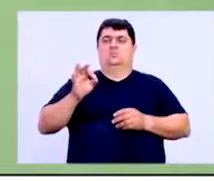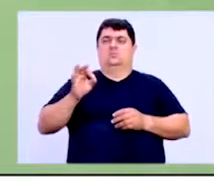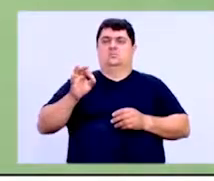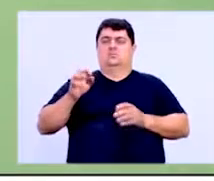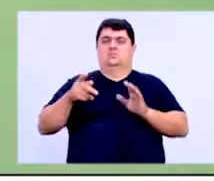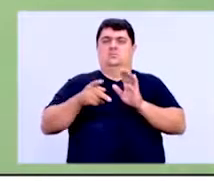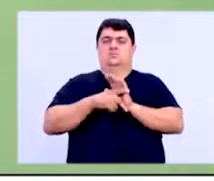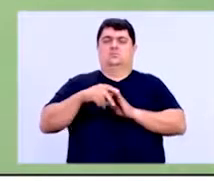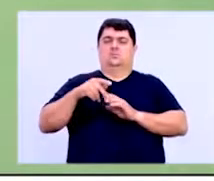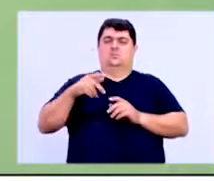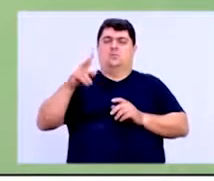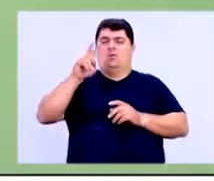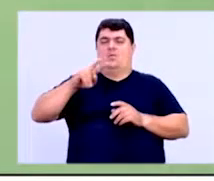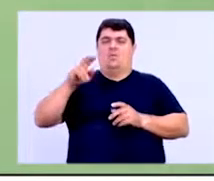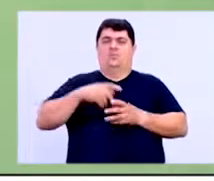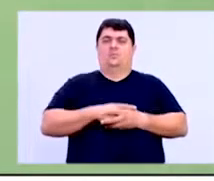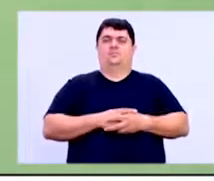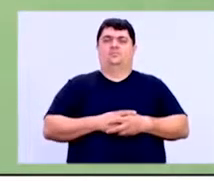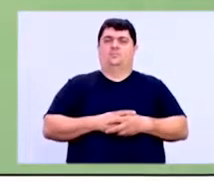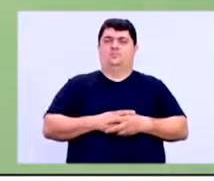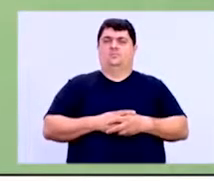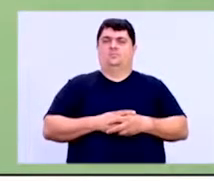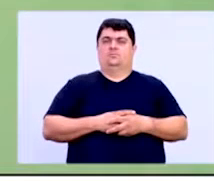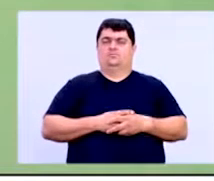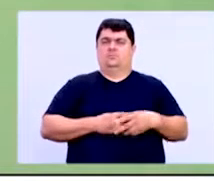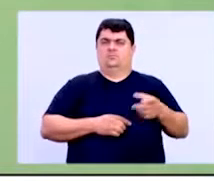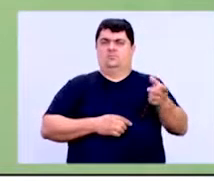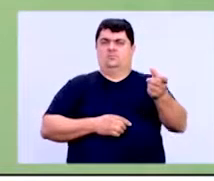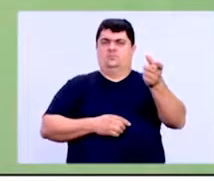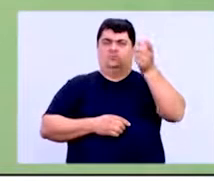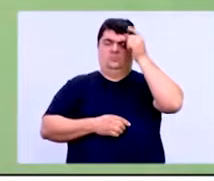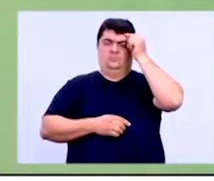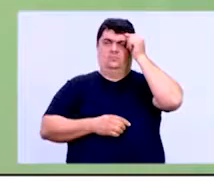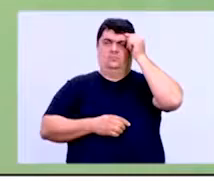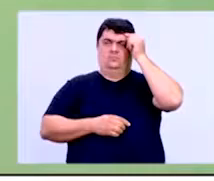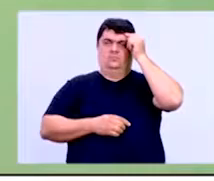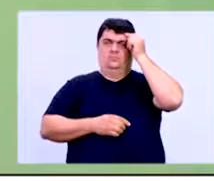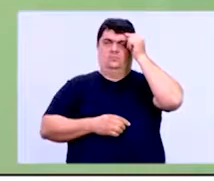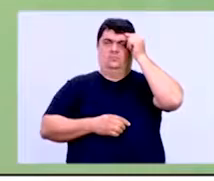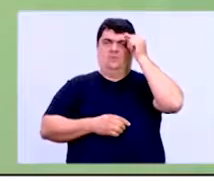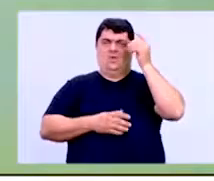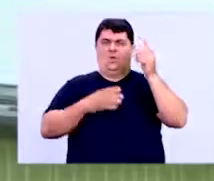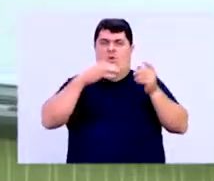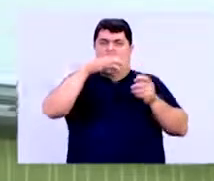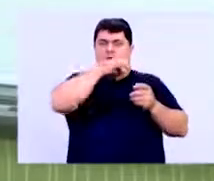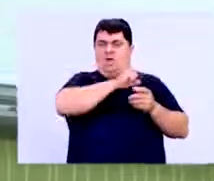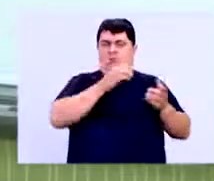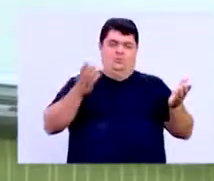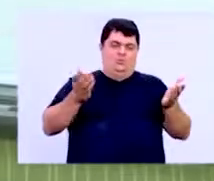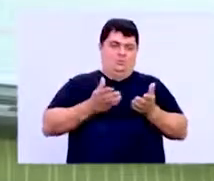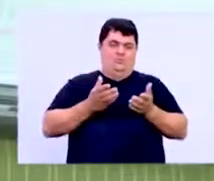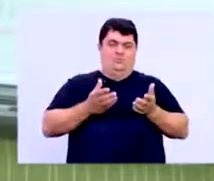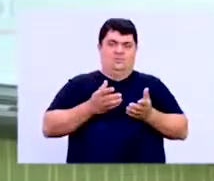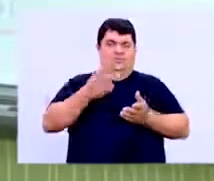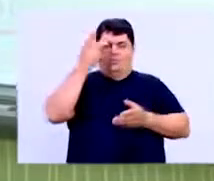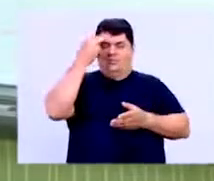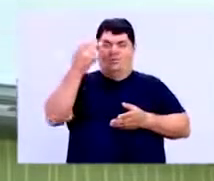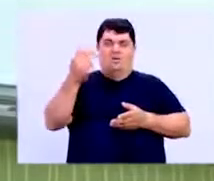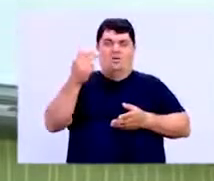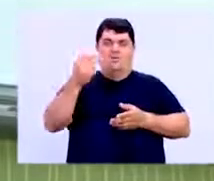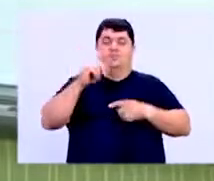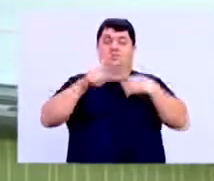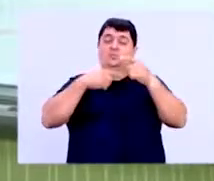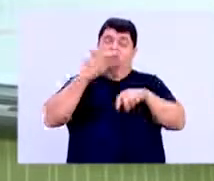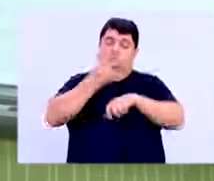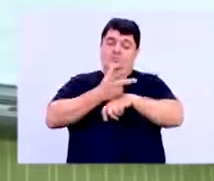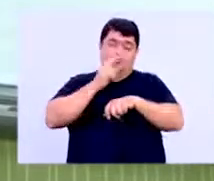50% em cima do valor. Ufa! Ufa! A aula tá corrida hoje. É assim mesmo. Depois vocês vão